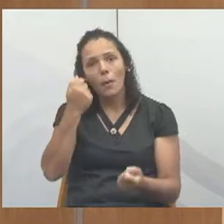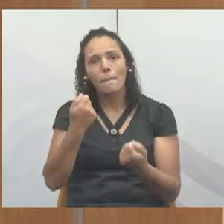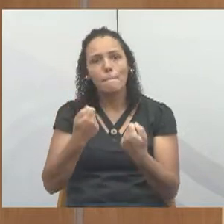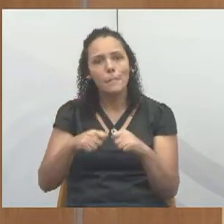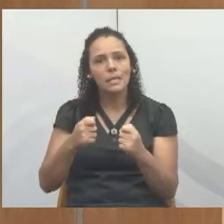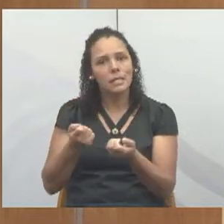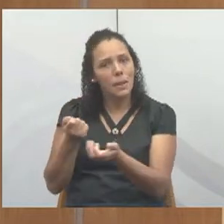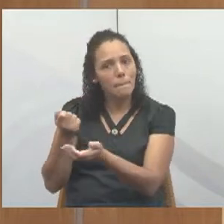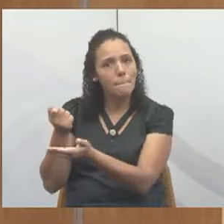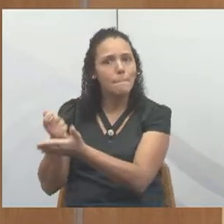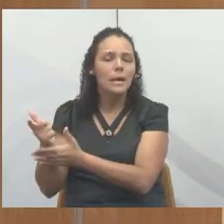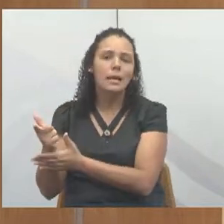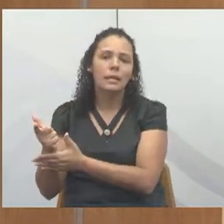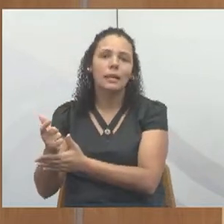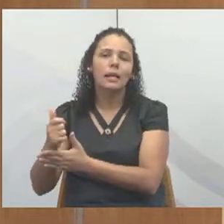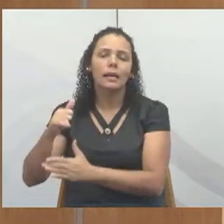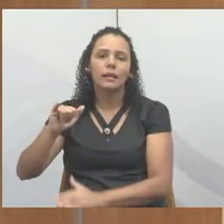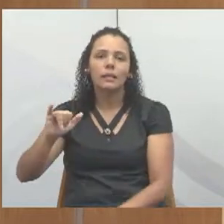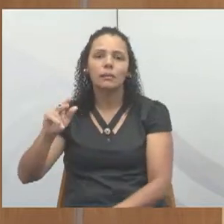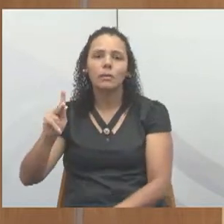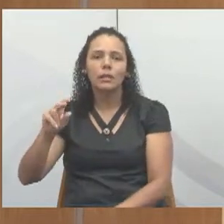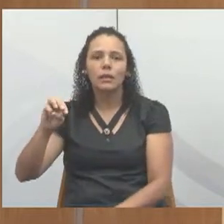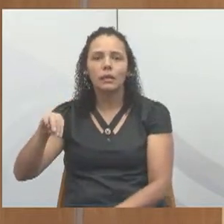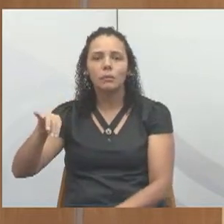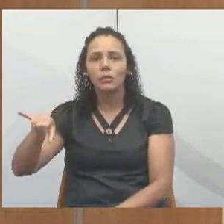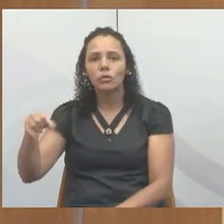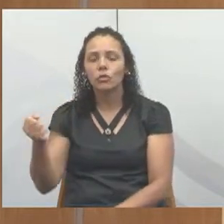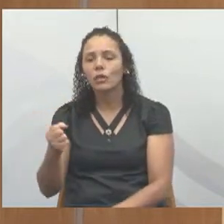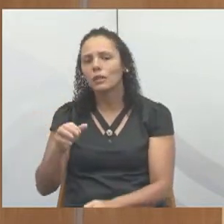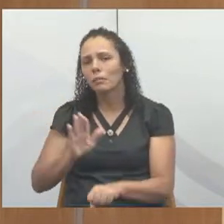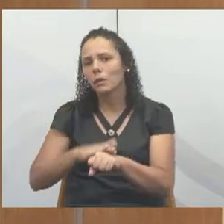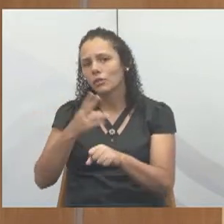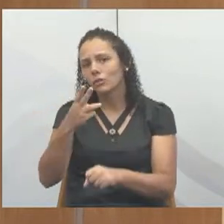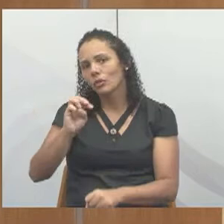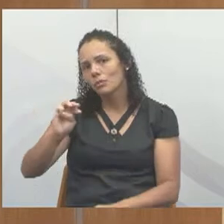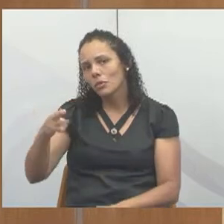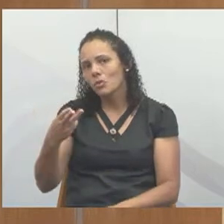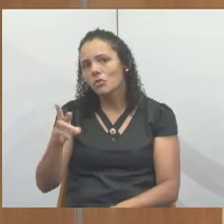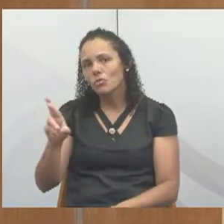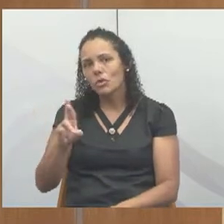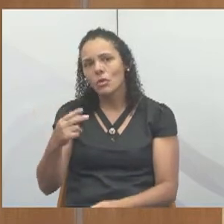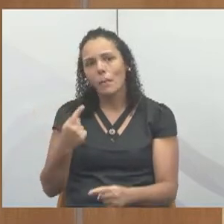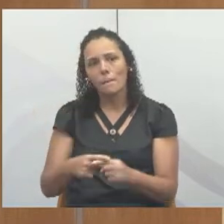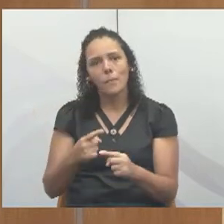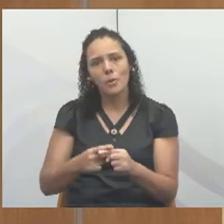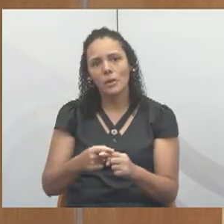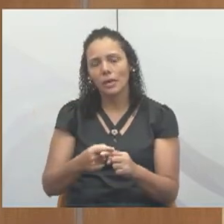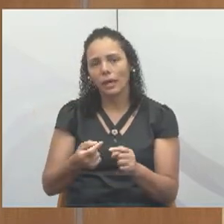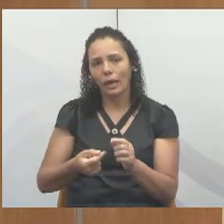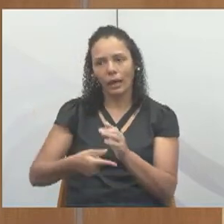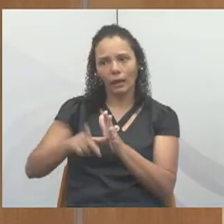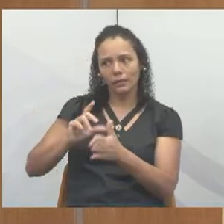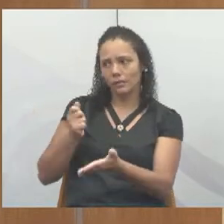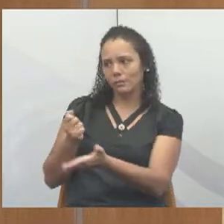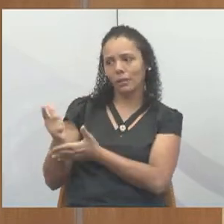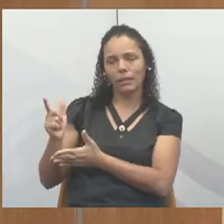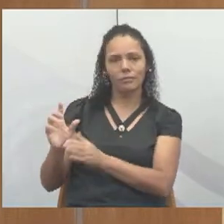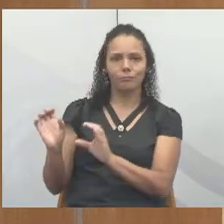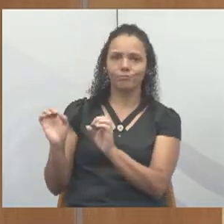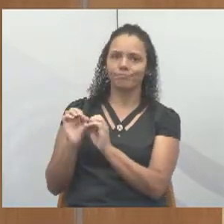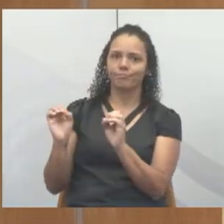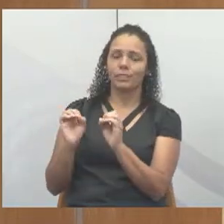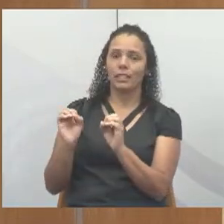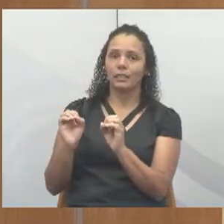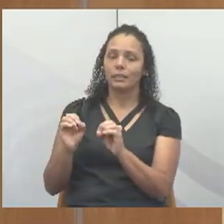devolver ao Instituto de Previdência mais de 2 bilhões de reais que desde 2017 não eram repassados. Então, eles tiveram